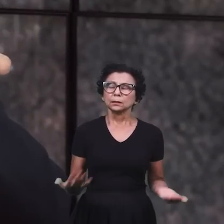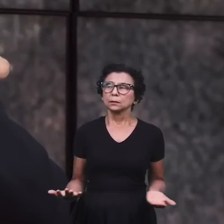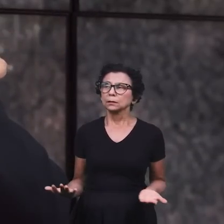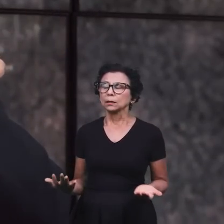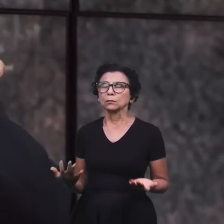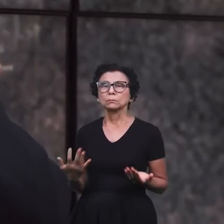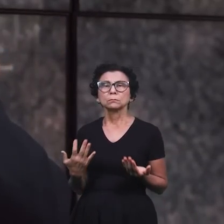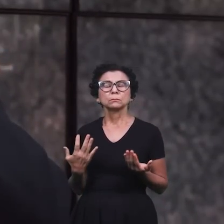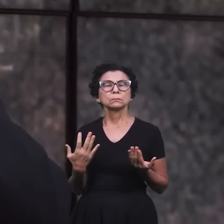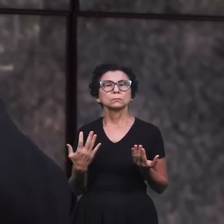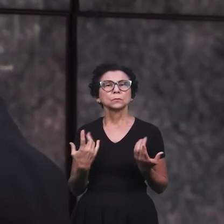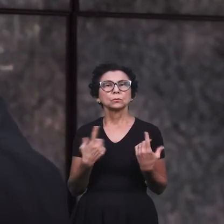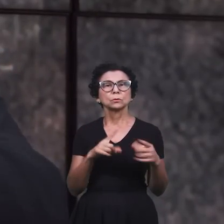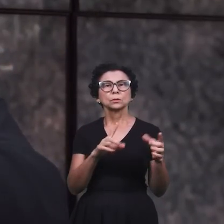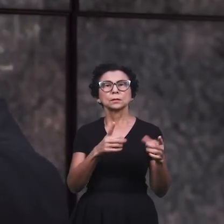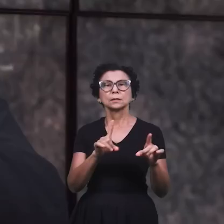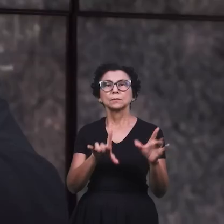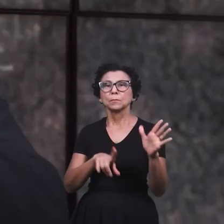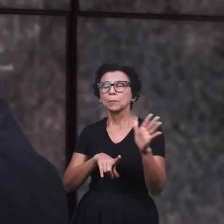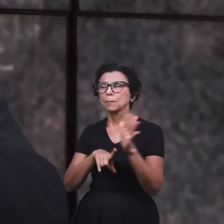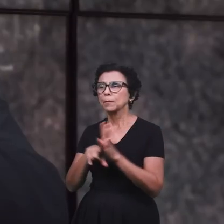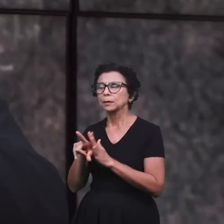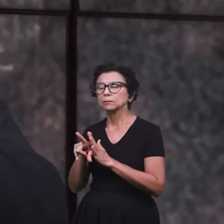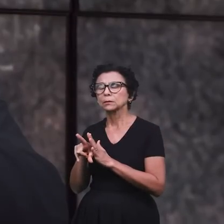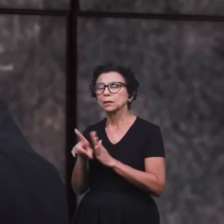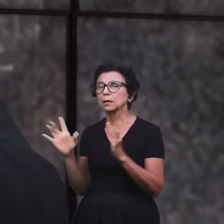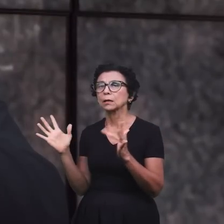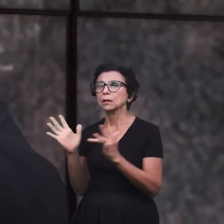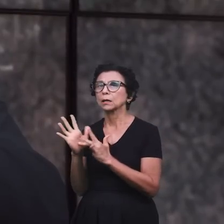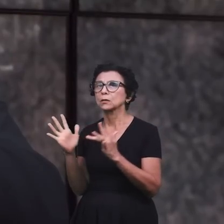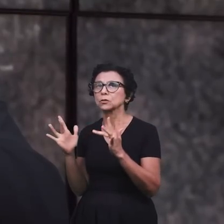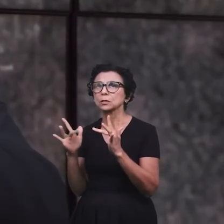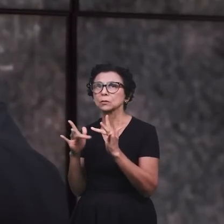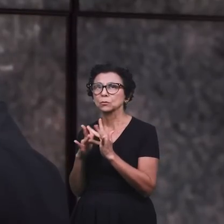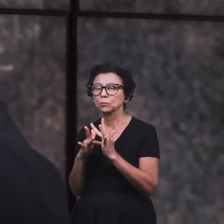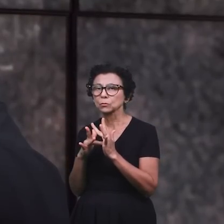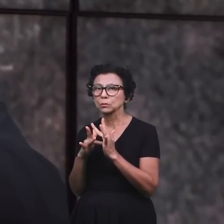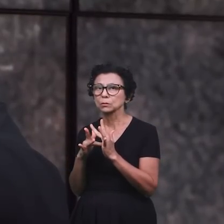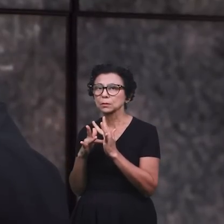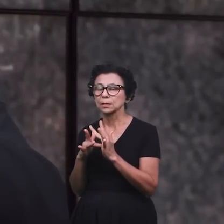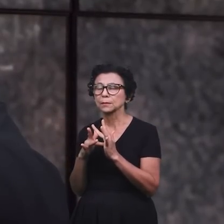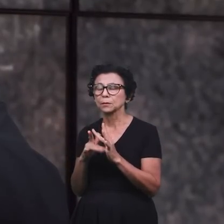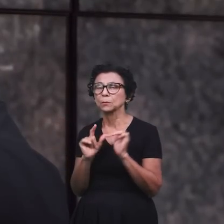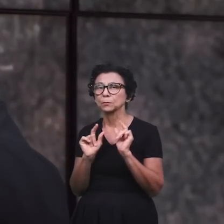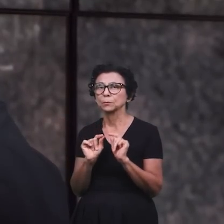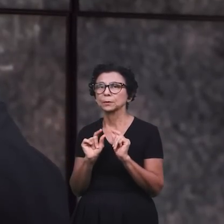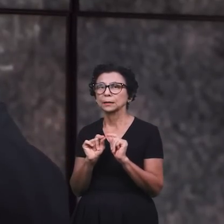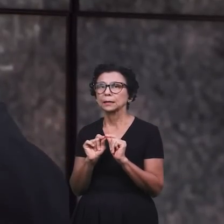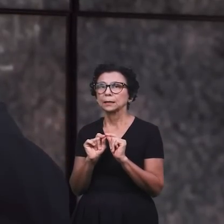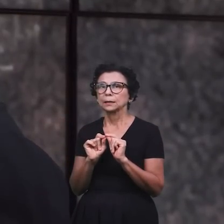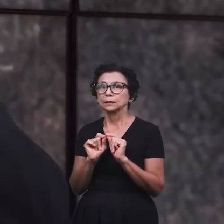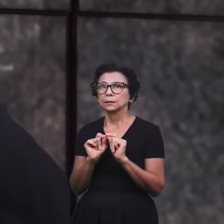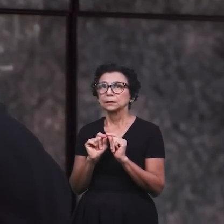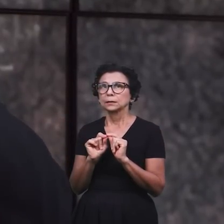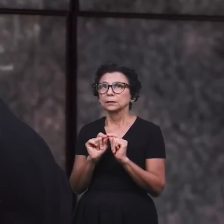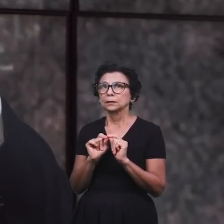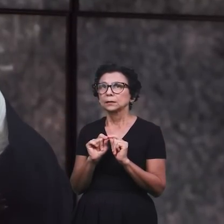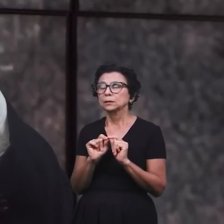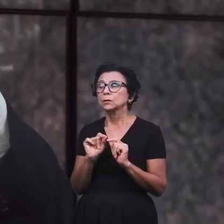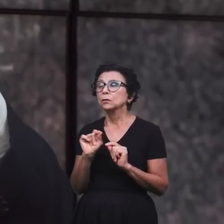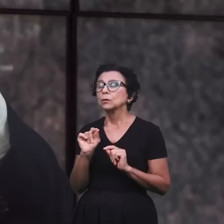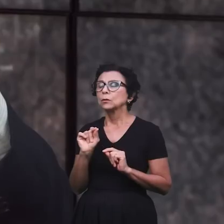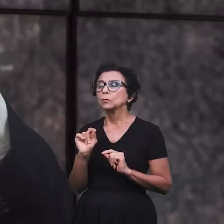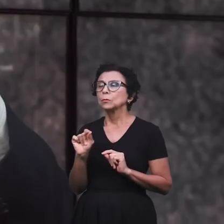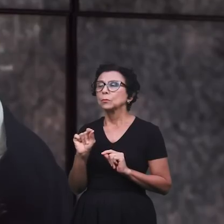ideia de Israel. Regenerar aquele que Israel queria dizer é que ele iria vencer os